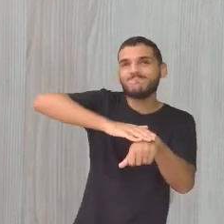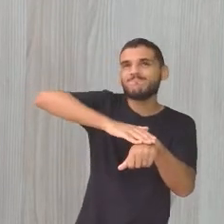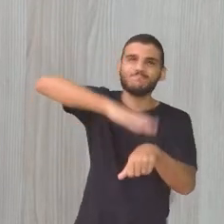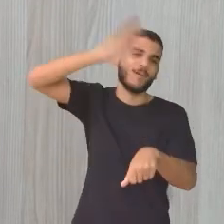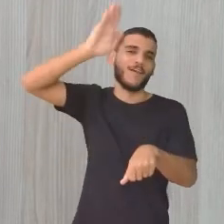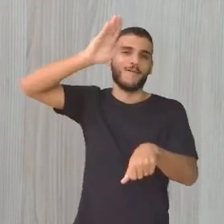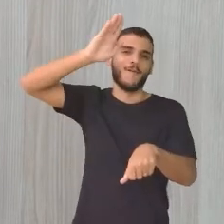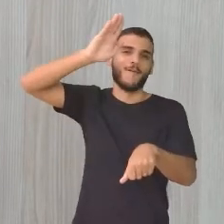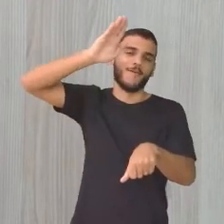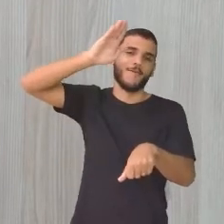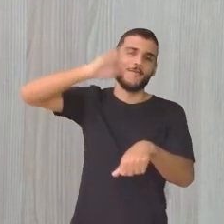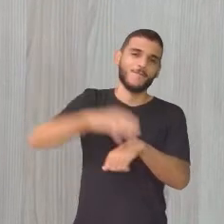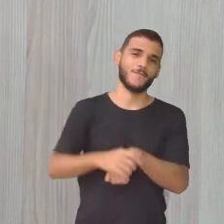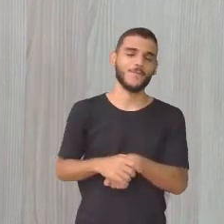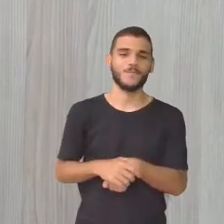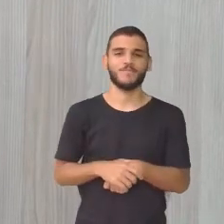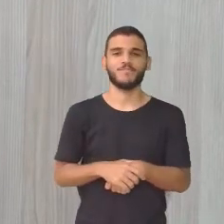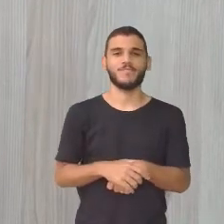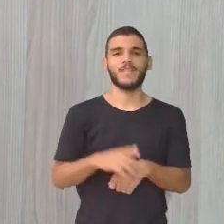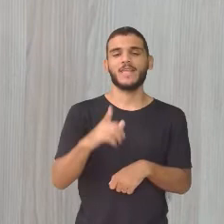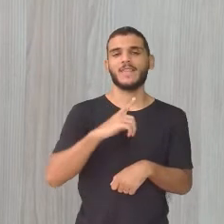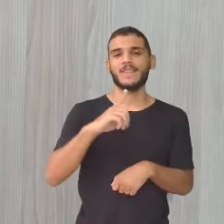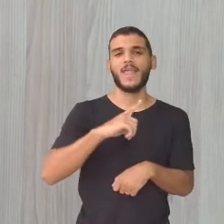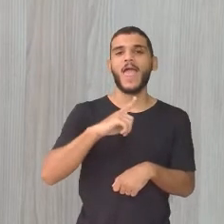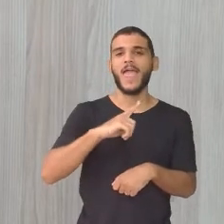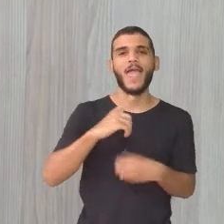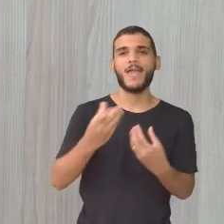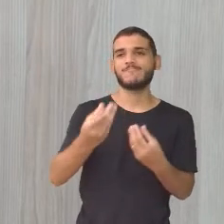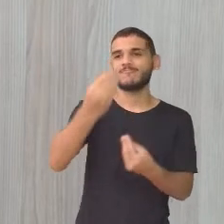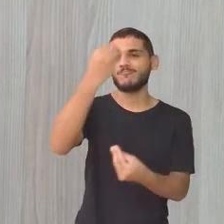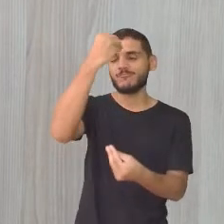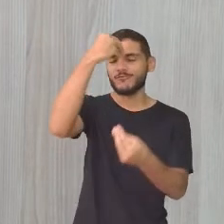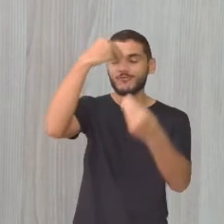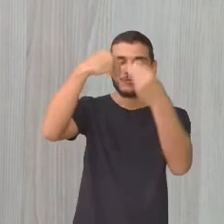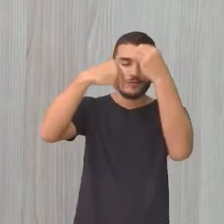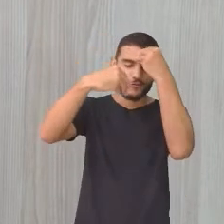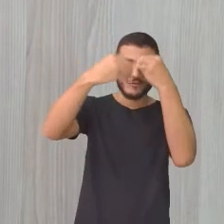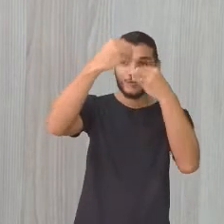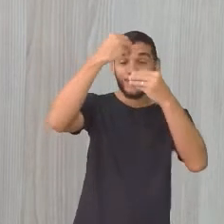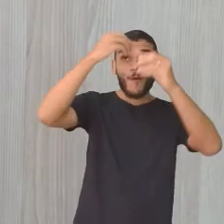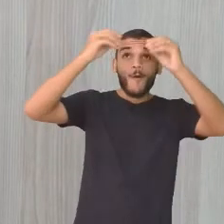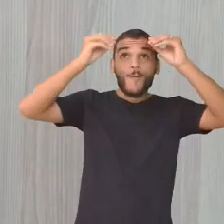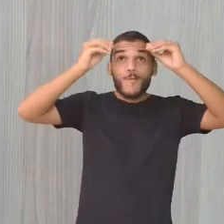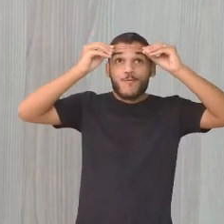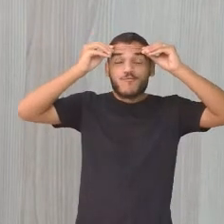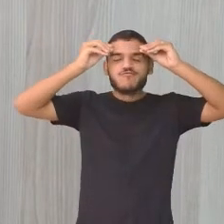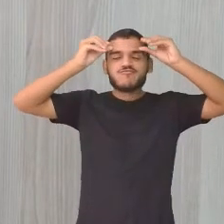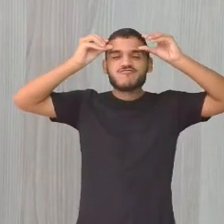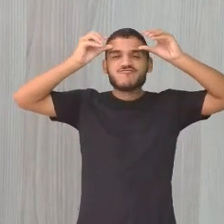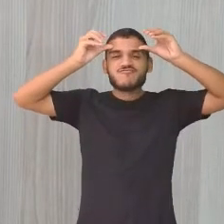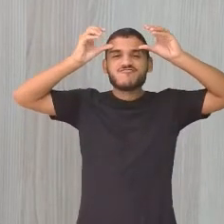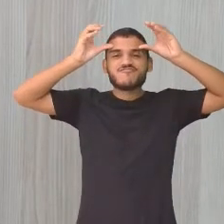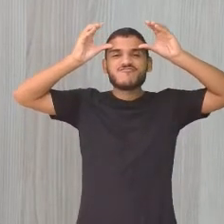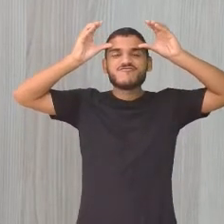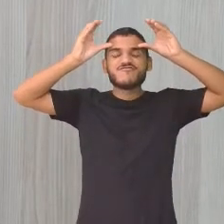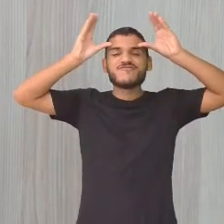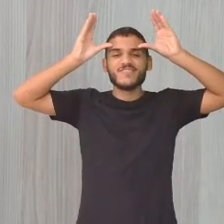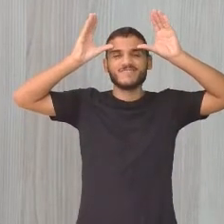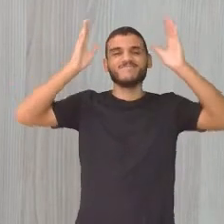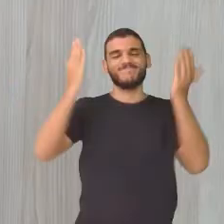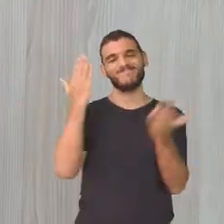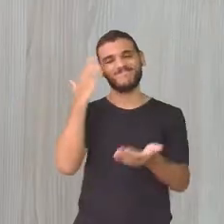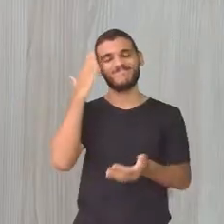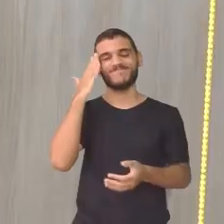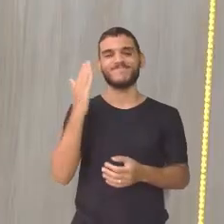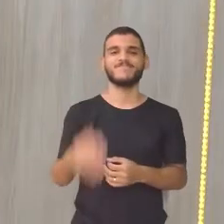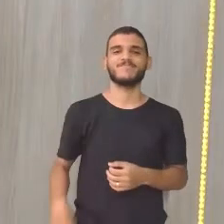bem Sim, grande, né? sim. Mas terá outros mundos, né? E você acessa esses outros mundos com esses objetos de memória infantil, né?